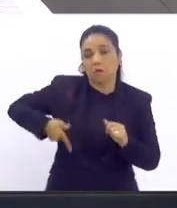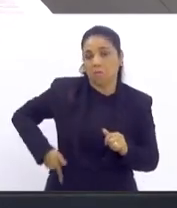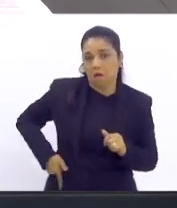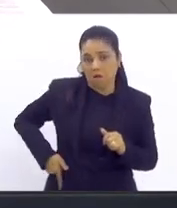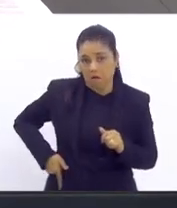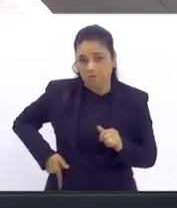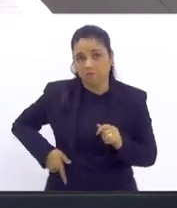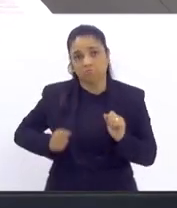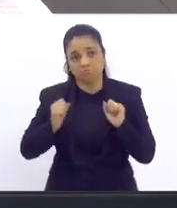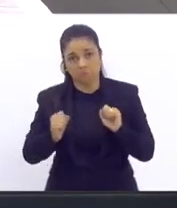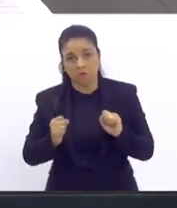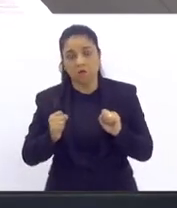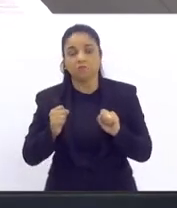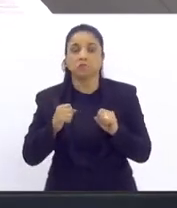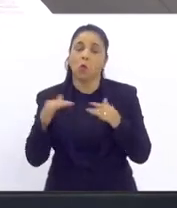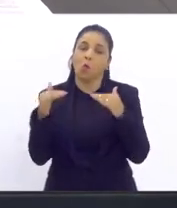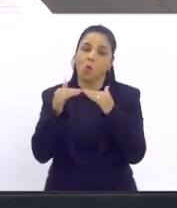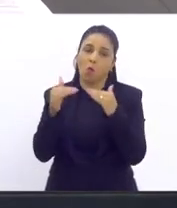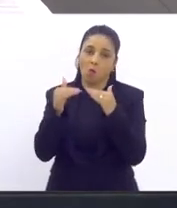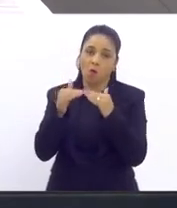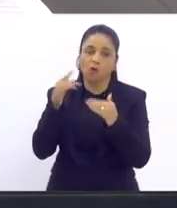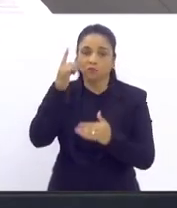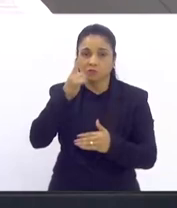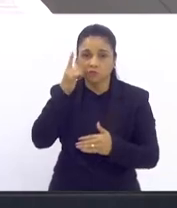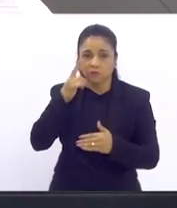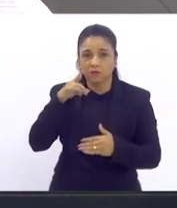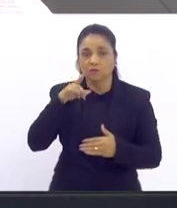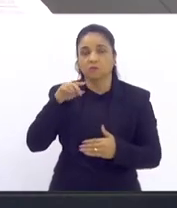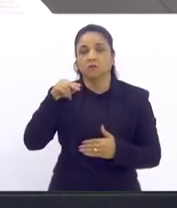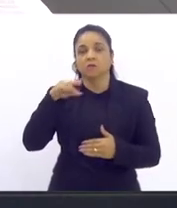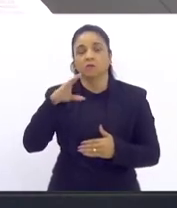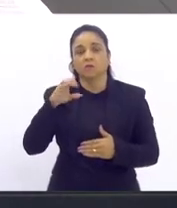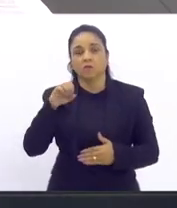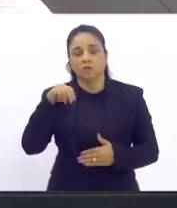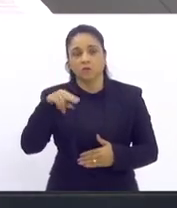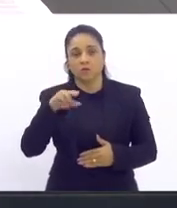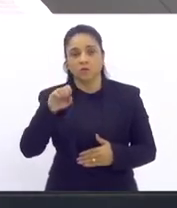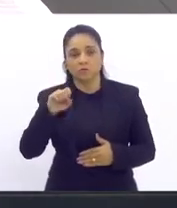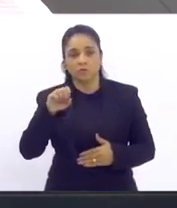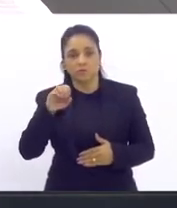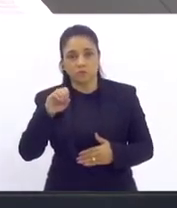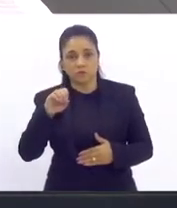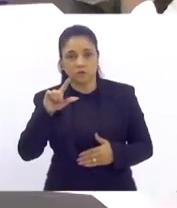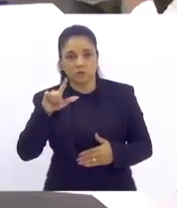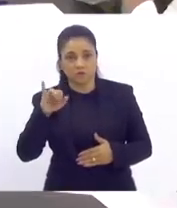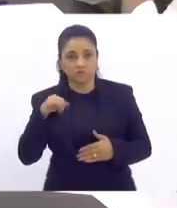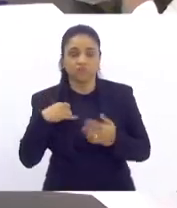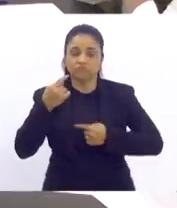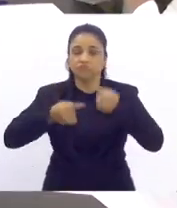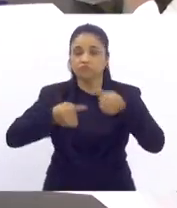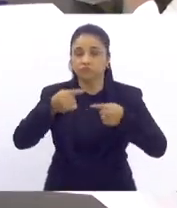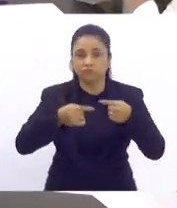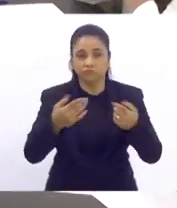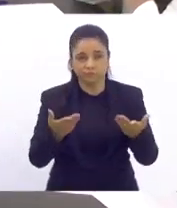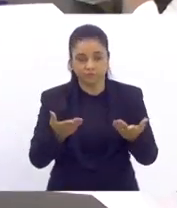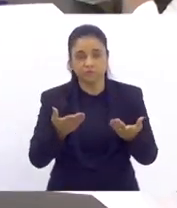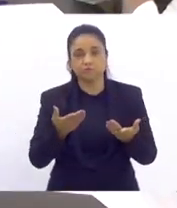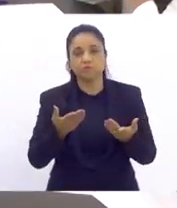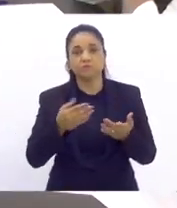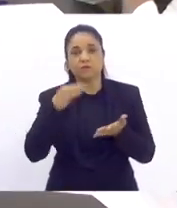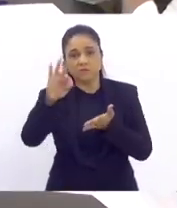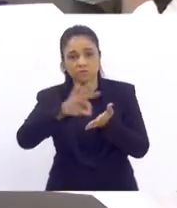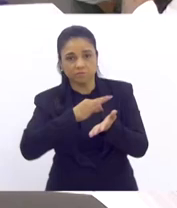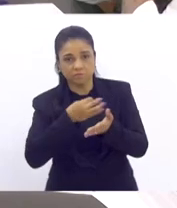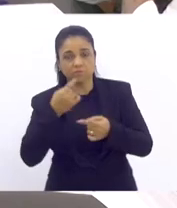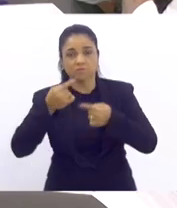eu tendo a concordar com um deputado Vinícius cozzolino nesse sentido aí da divergência que ele abriu eu vou me inscrever